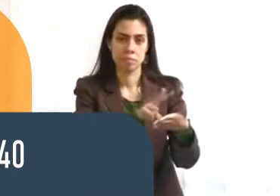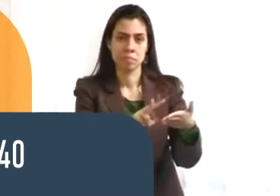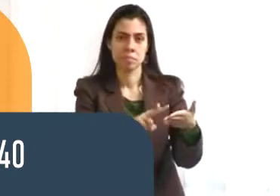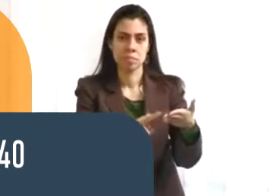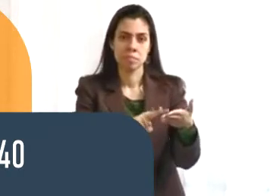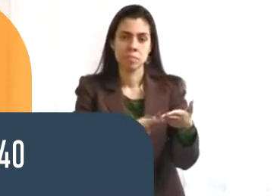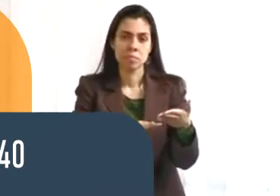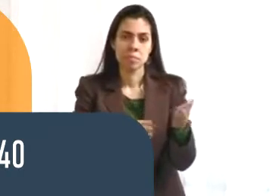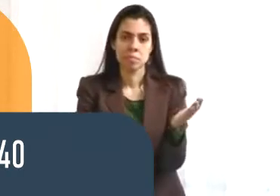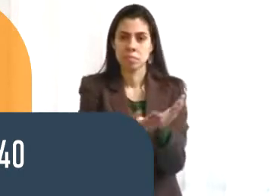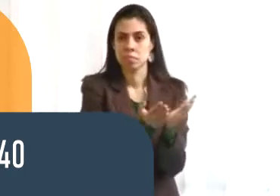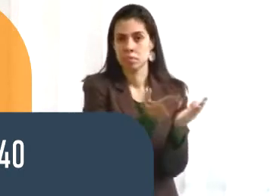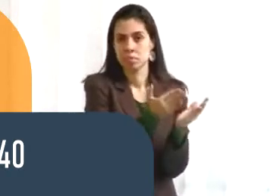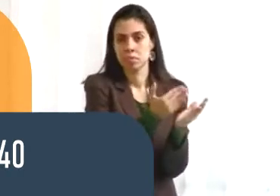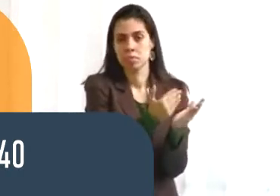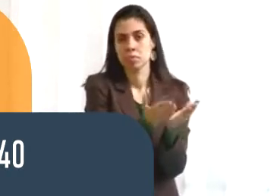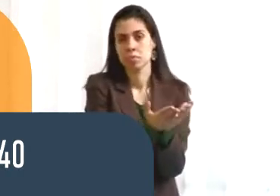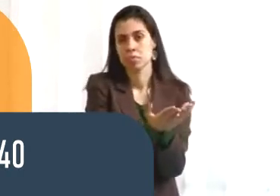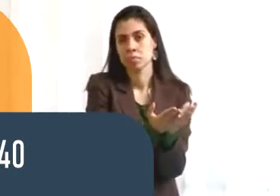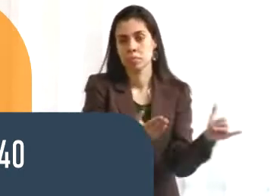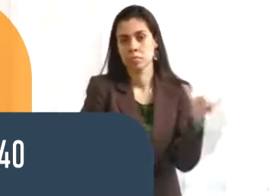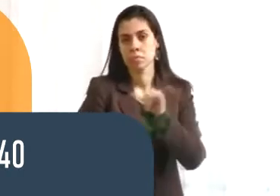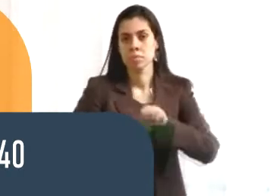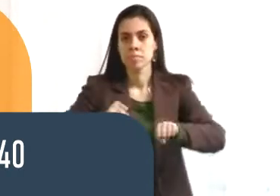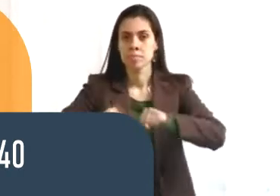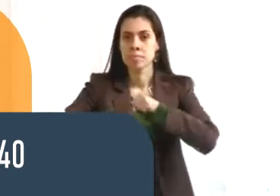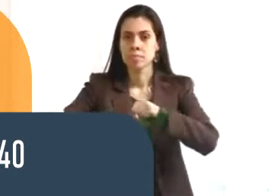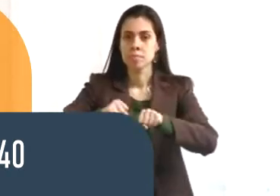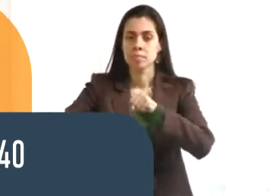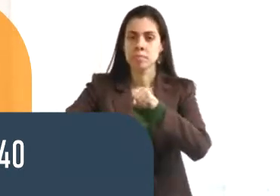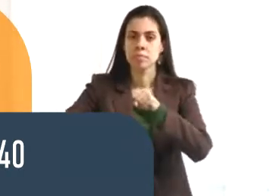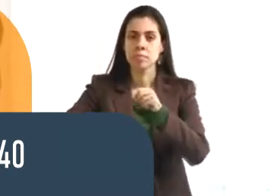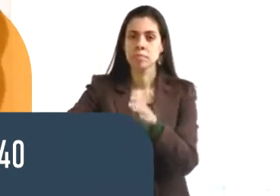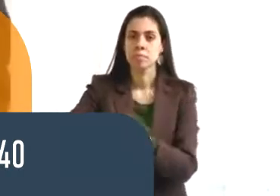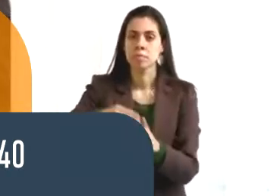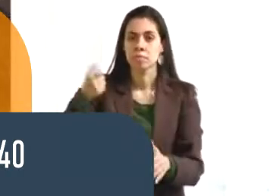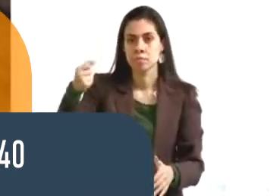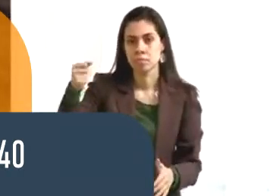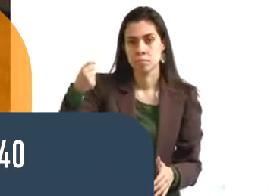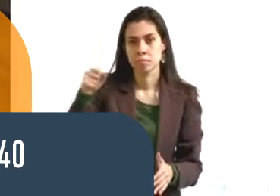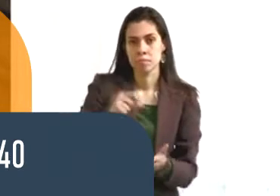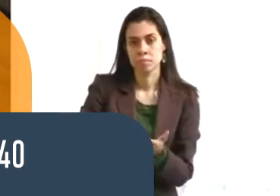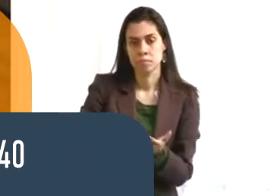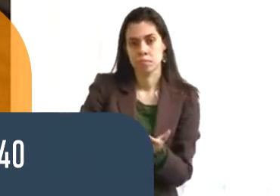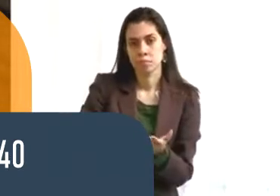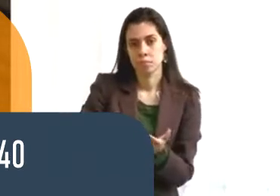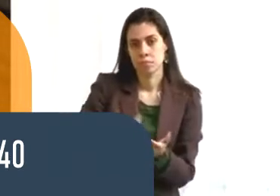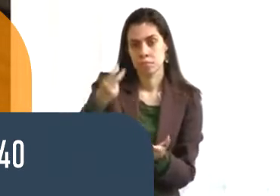dos Apóstolos, no capítulo 8, versos 26 a 40.